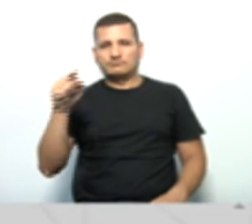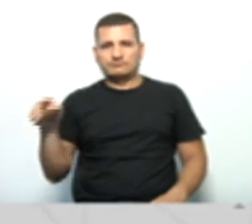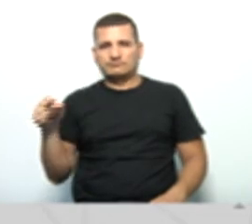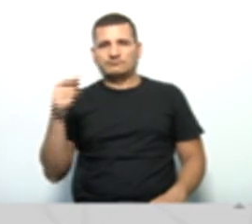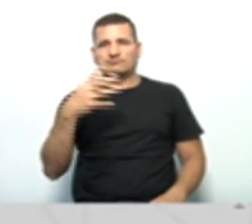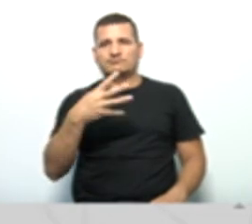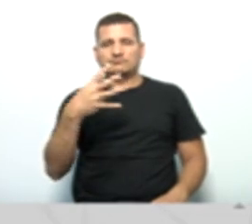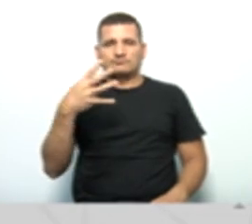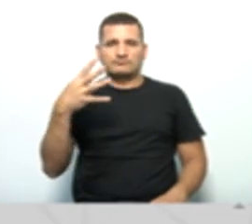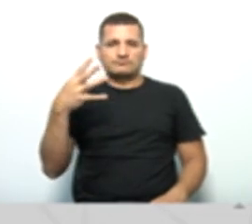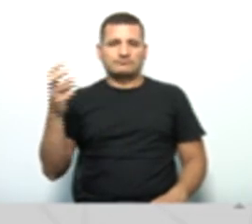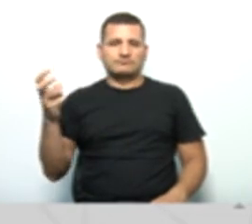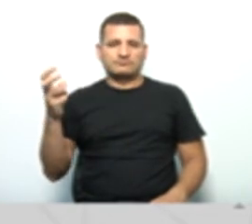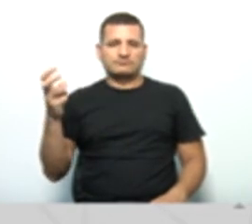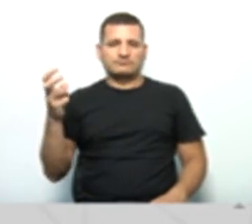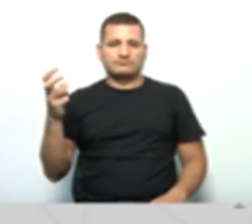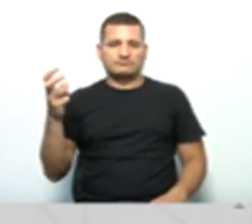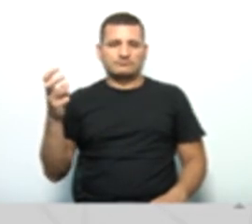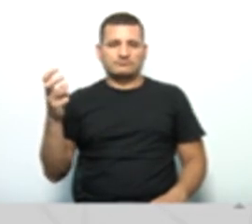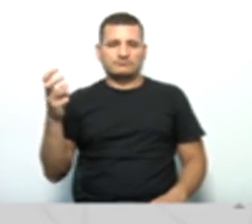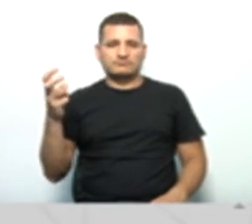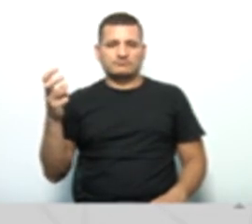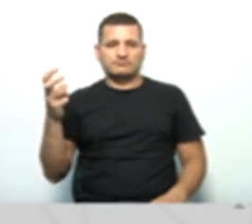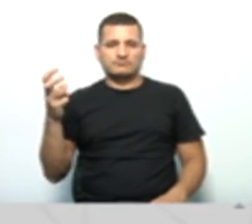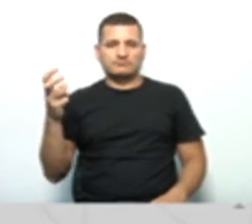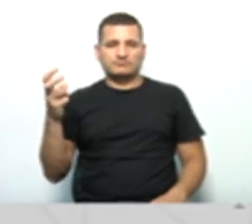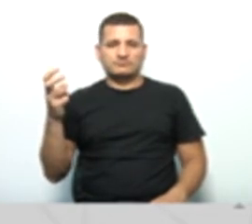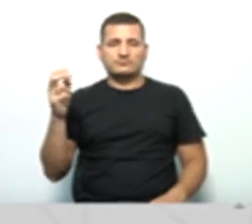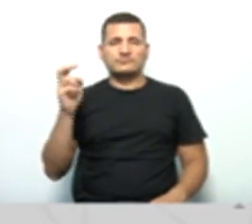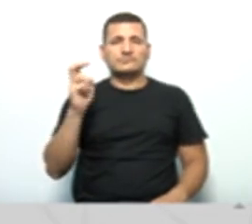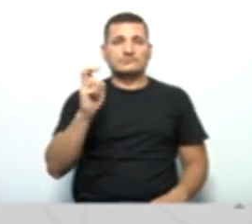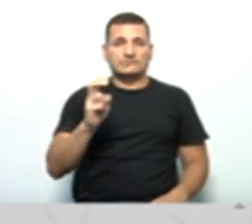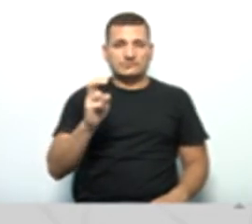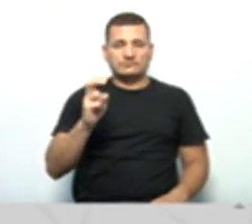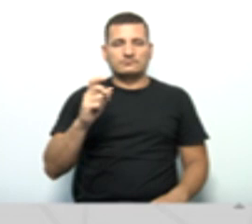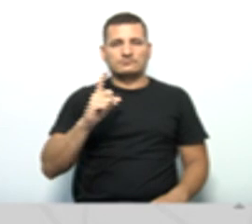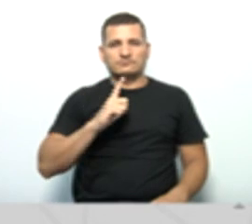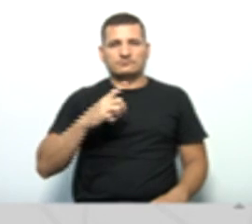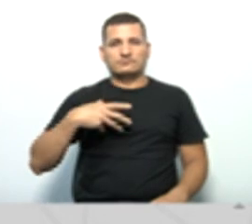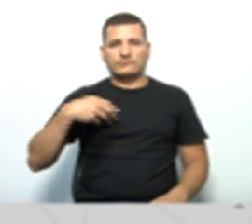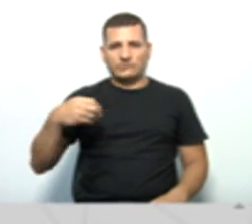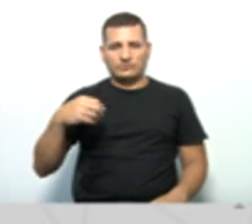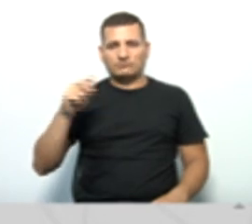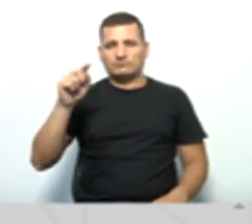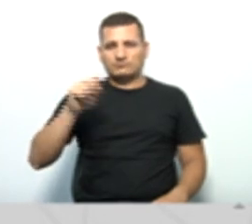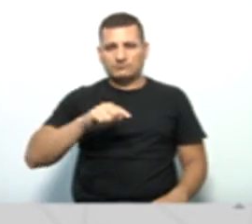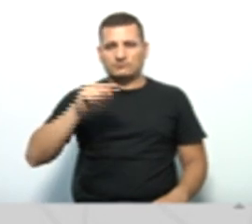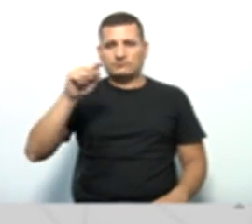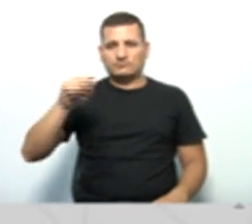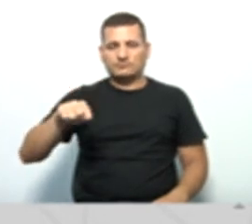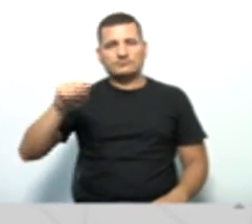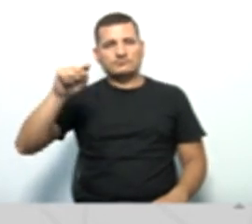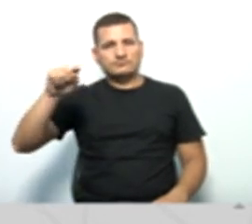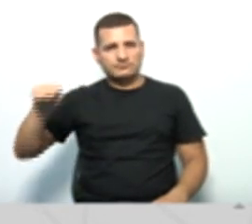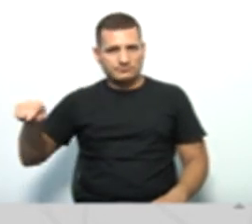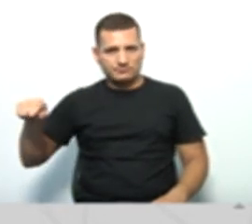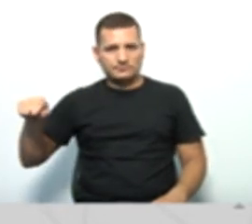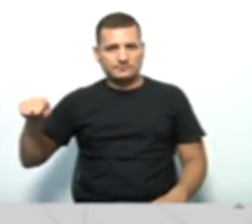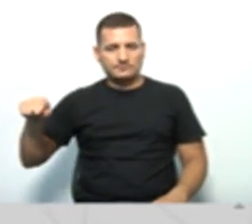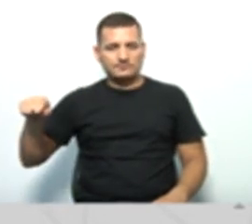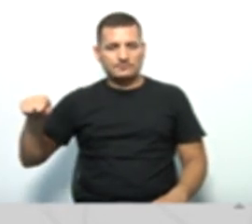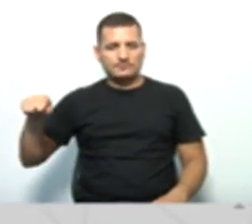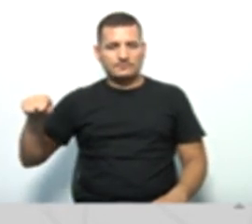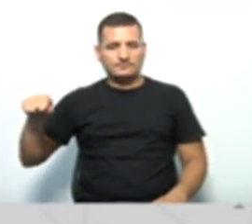filho. O 5 já tem mais 3 filhos. Já tem mais 3 filhos. E aí por aí vai. Então, para